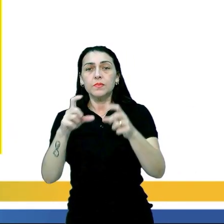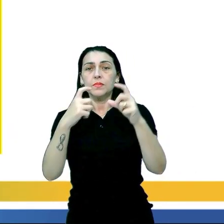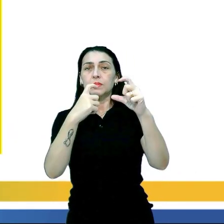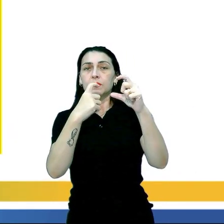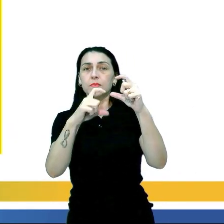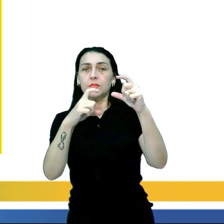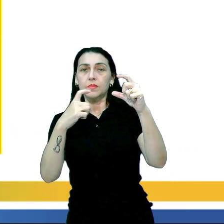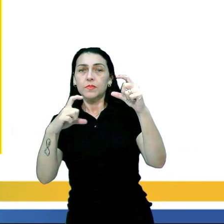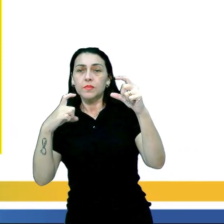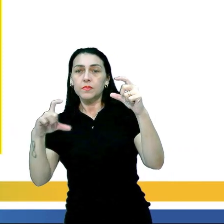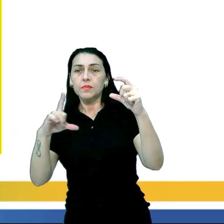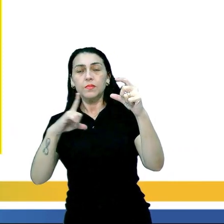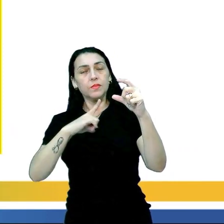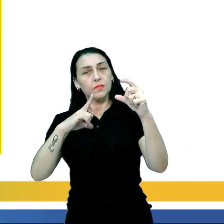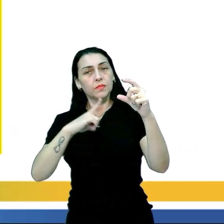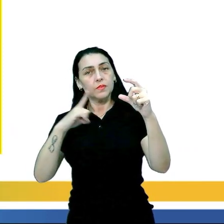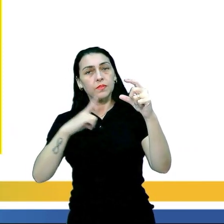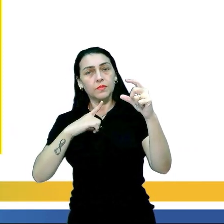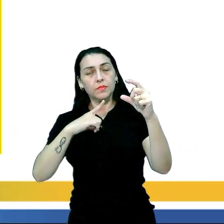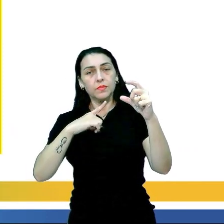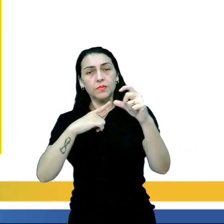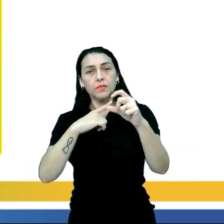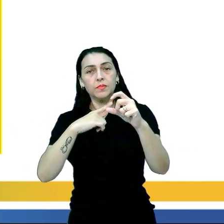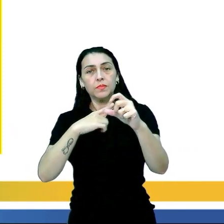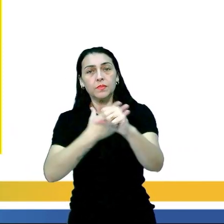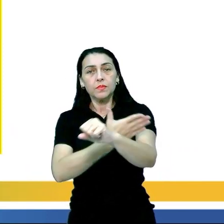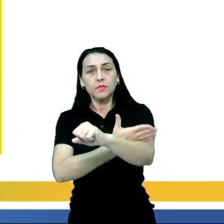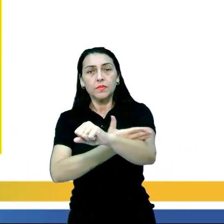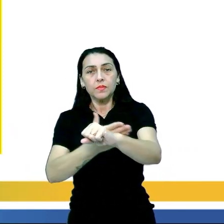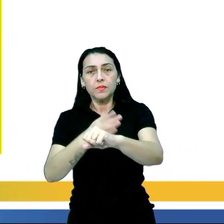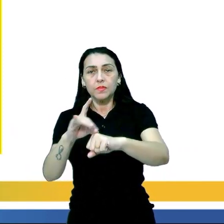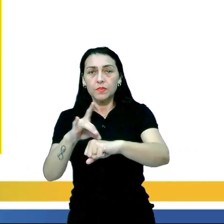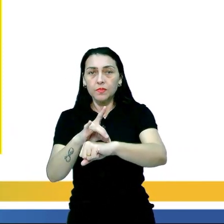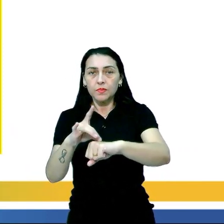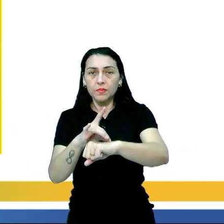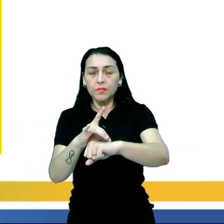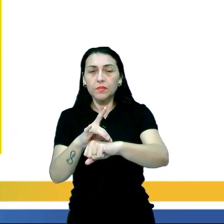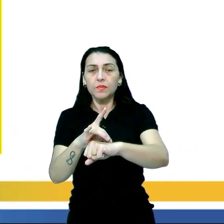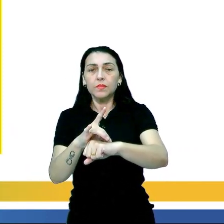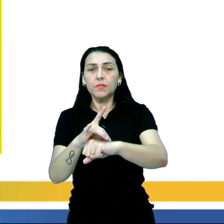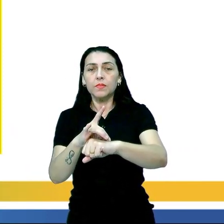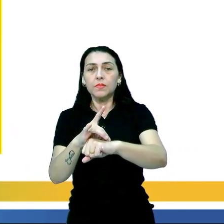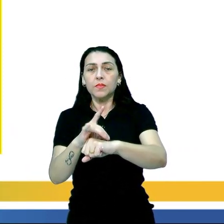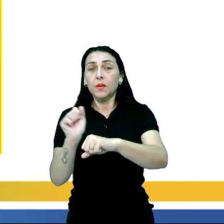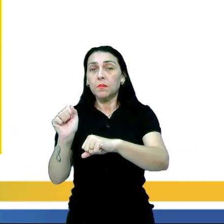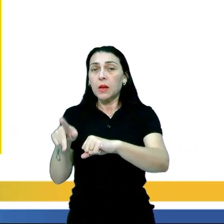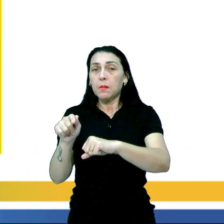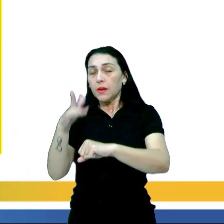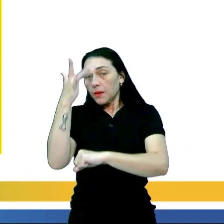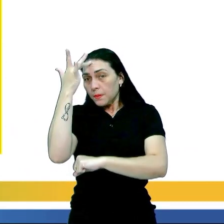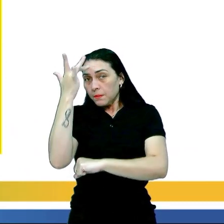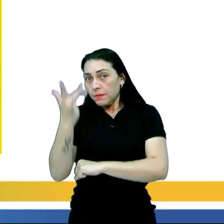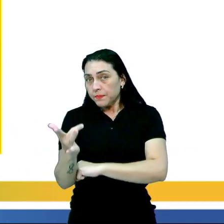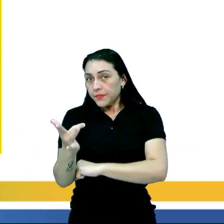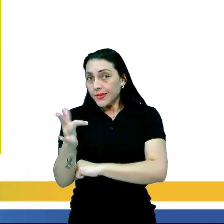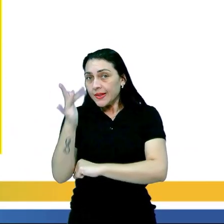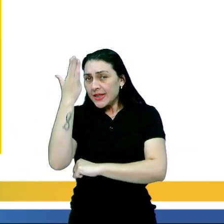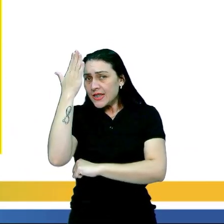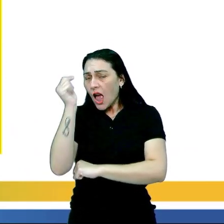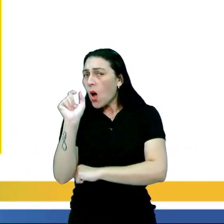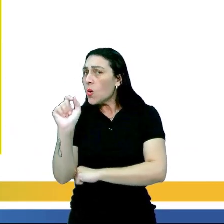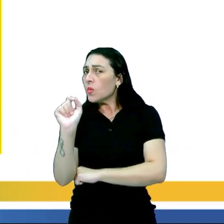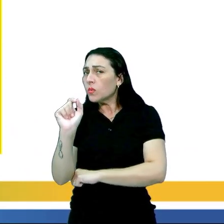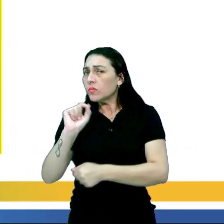que nós temos aí em preto e branco. Então, vou me aposentar amanhã e sabe o que